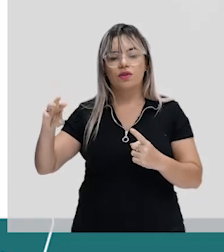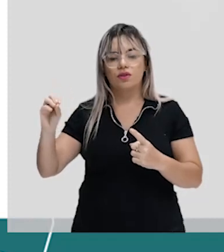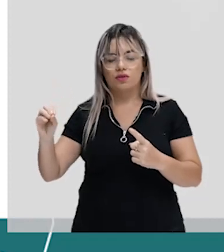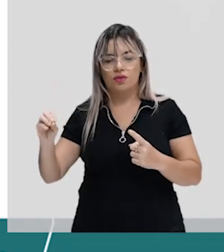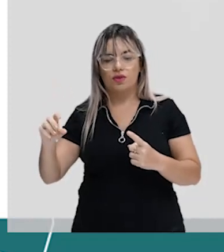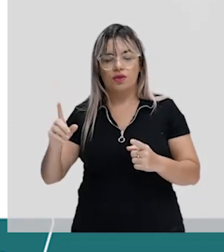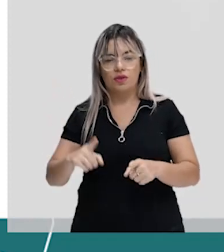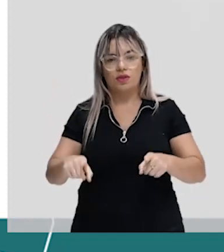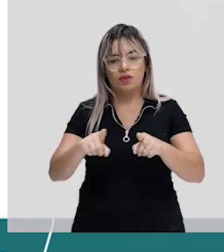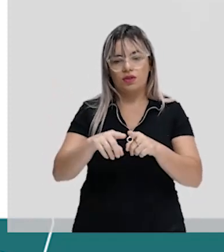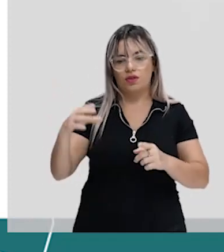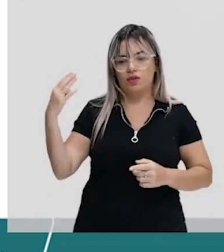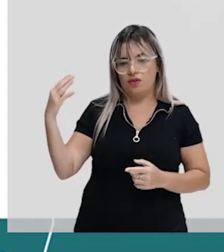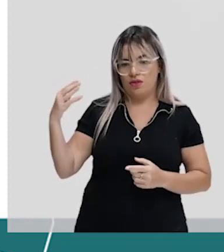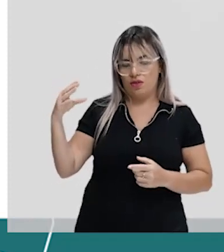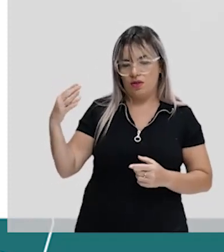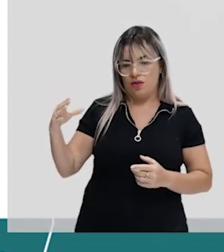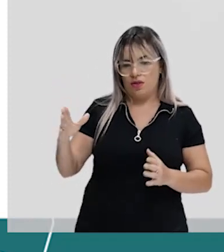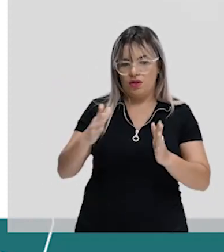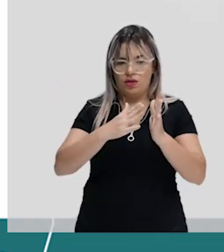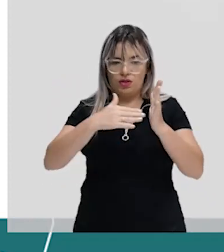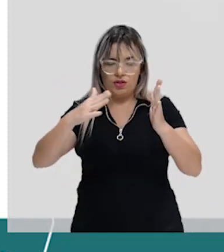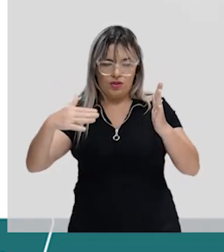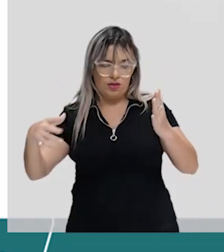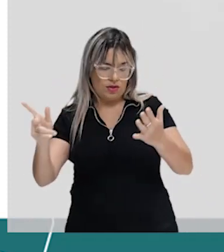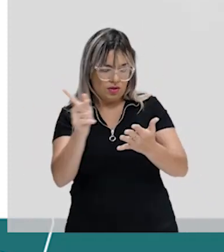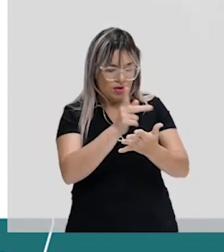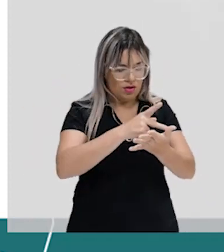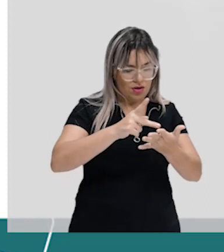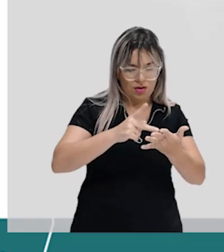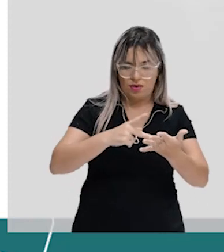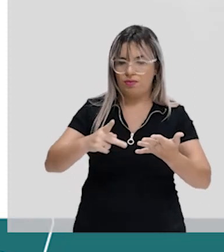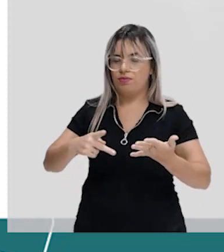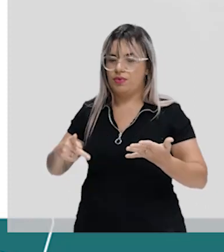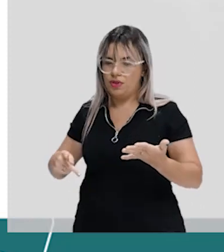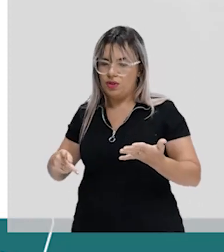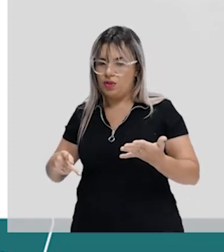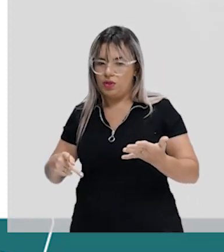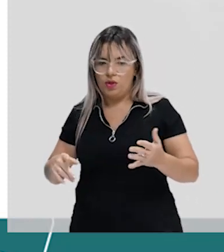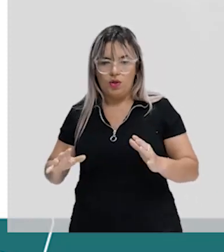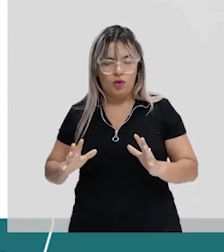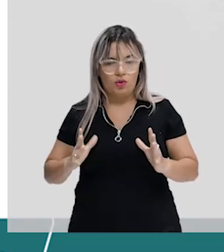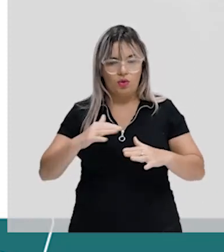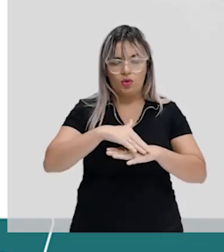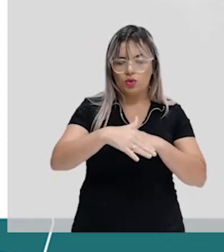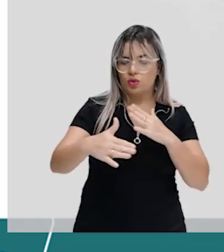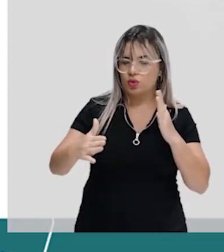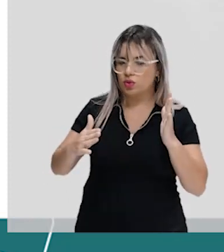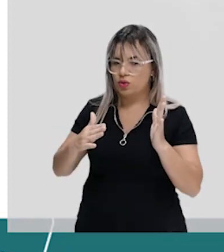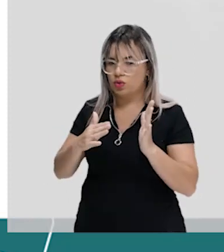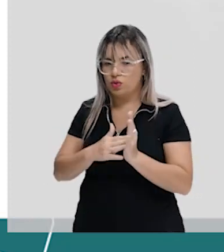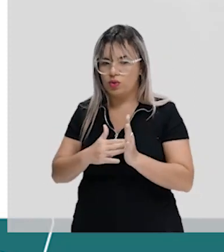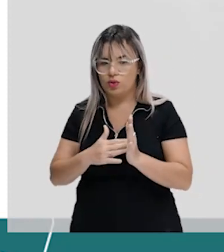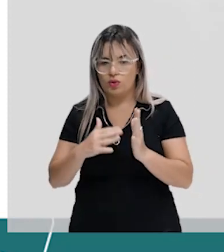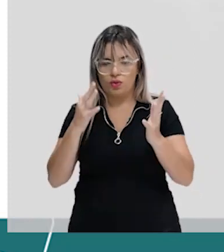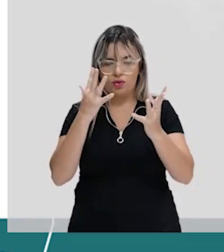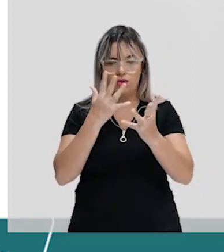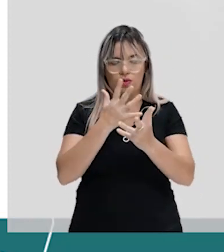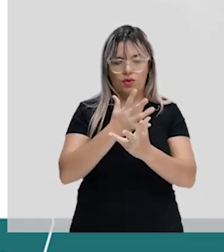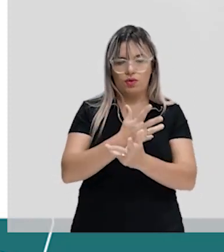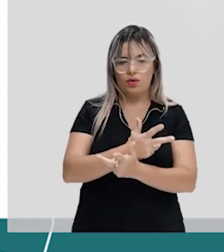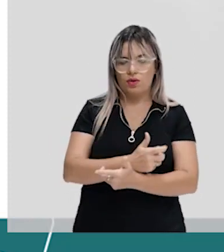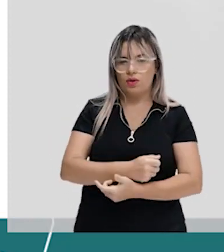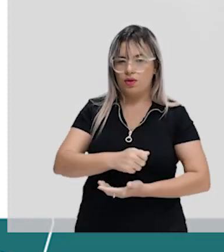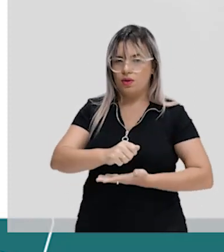poesia. Tudo pelo belo, tudo pela forma. Nada de, como eu já falei, nada de criticar, como era o caso do realismo, naturalismo.